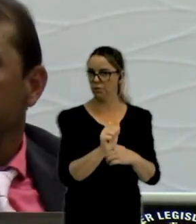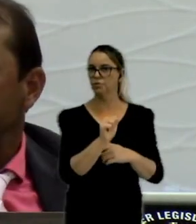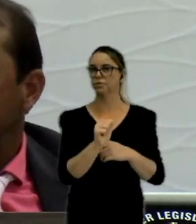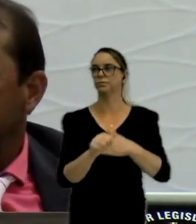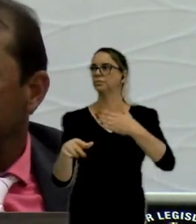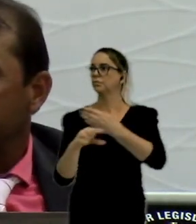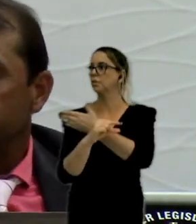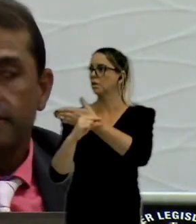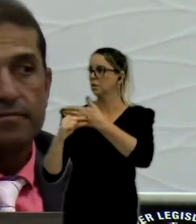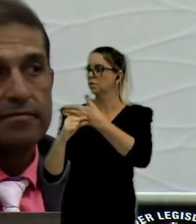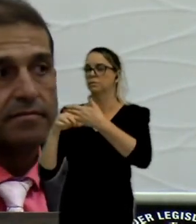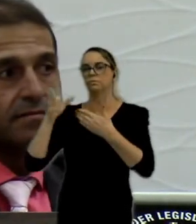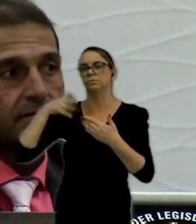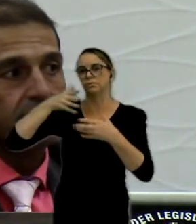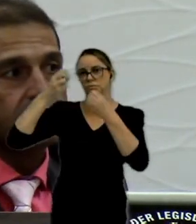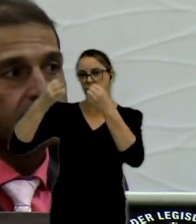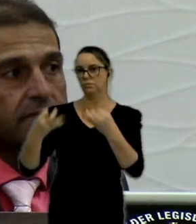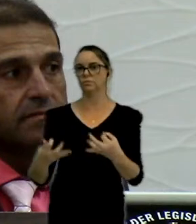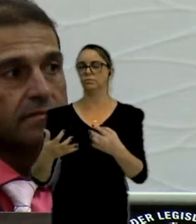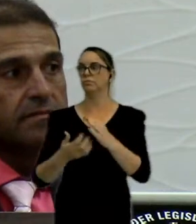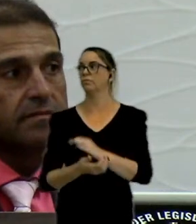mesmo.